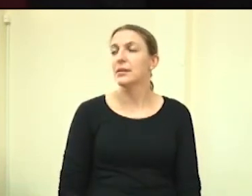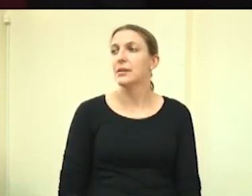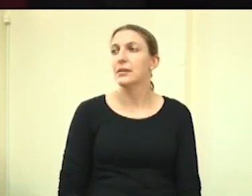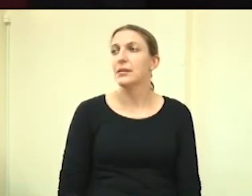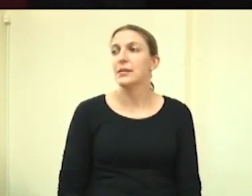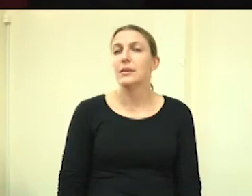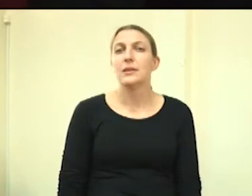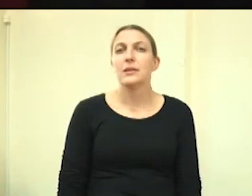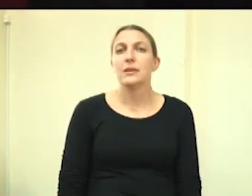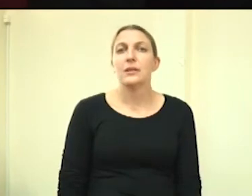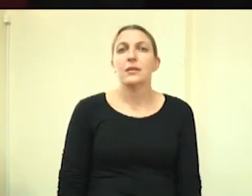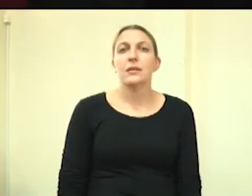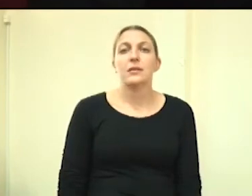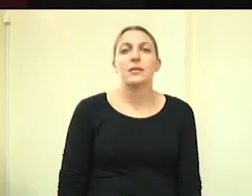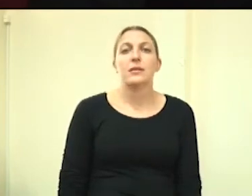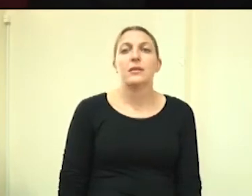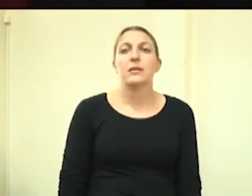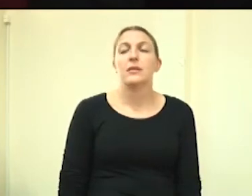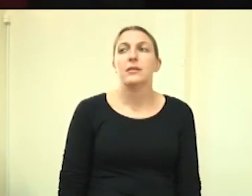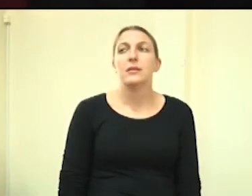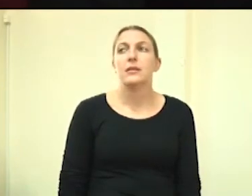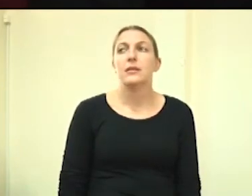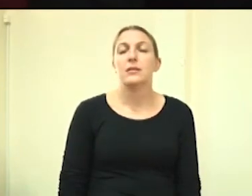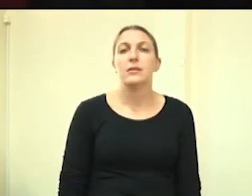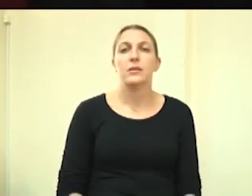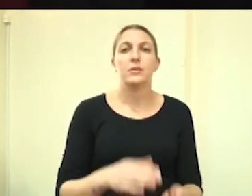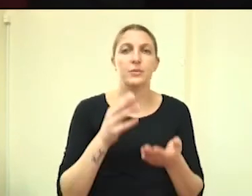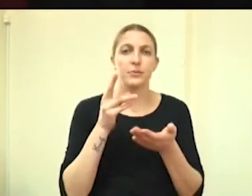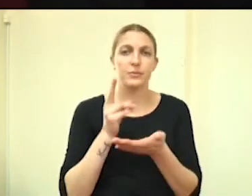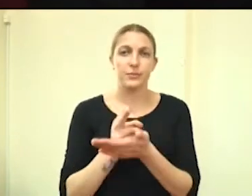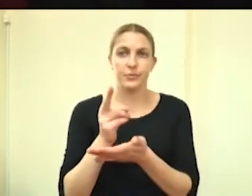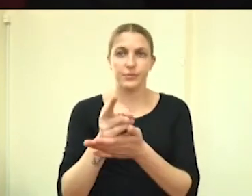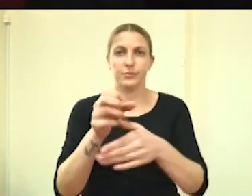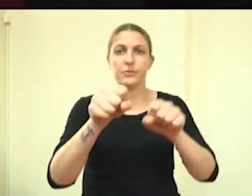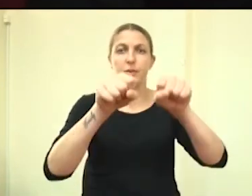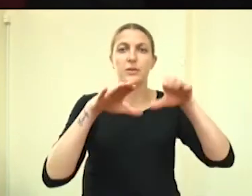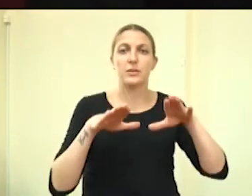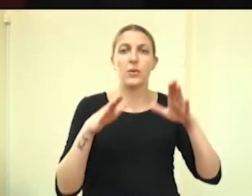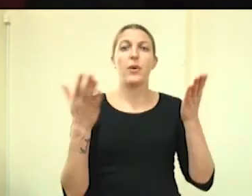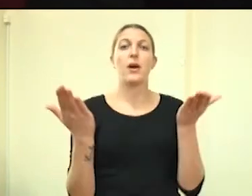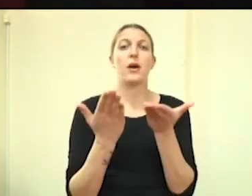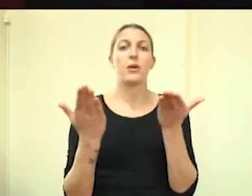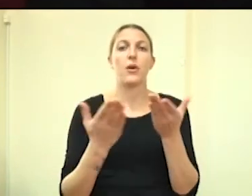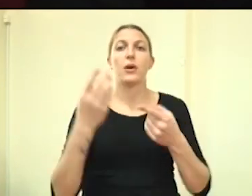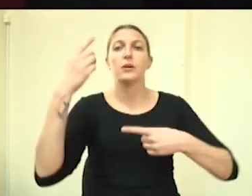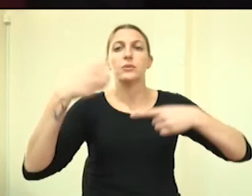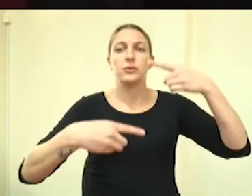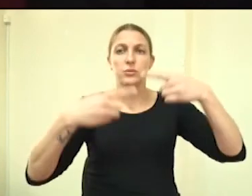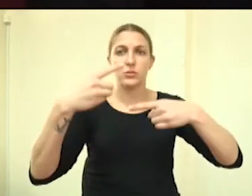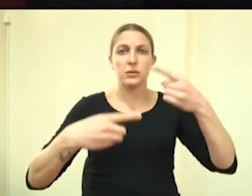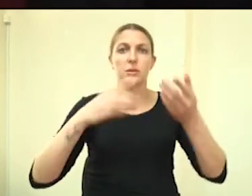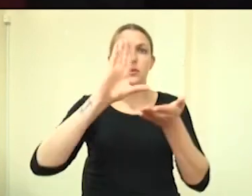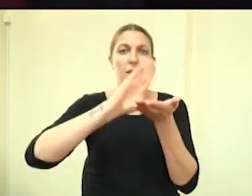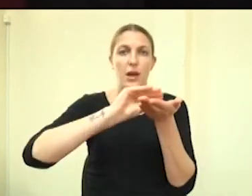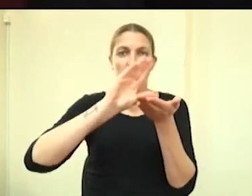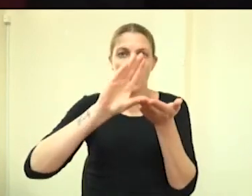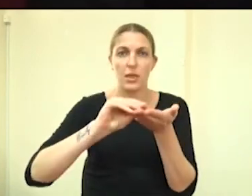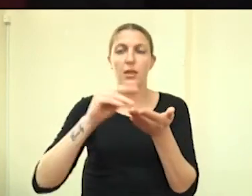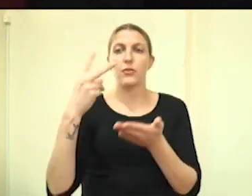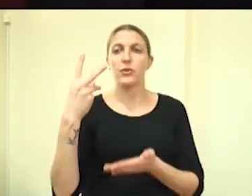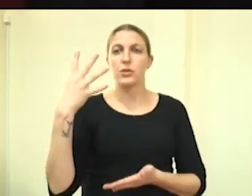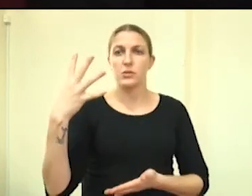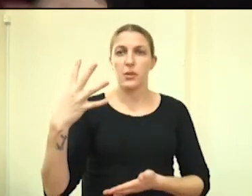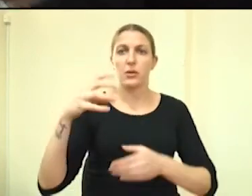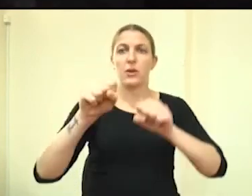Consignada a presença do vereador Mário Rogério Rossi. Dando seguimento à sessão, coloco em apreciação a ata da 24ª